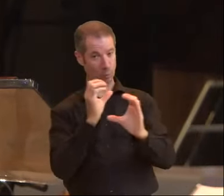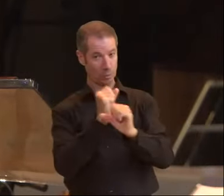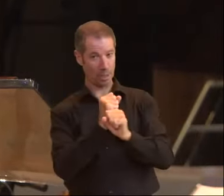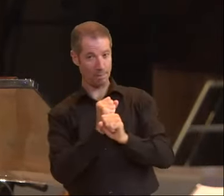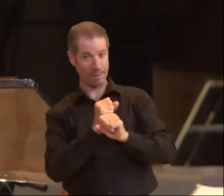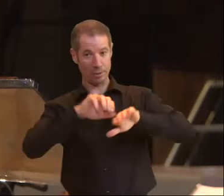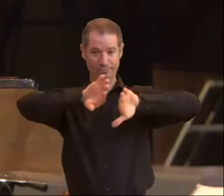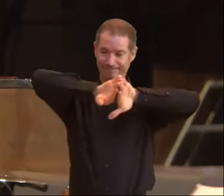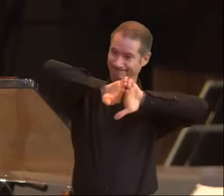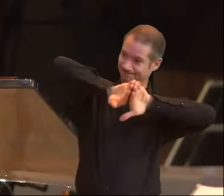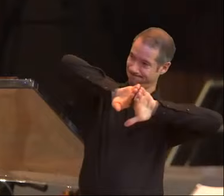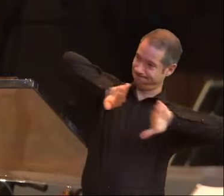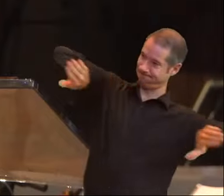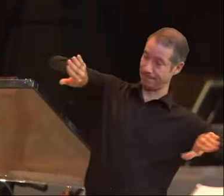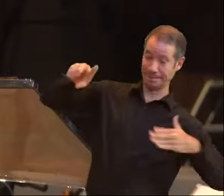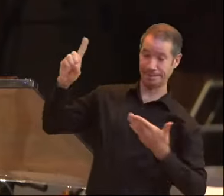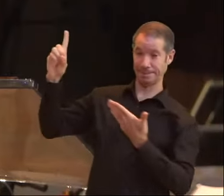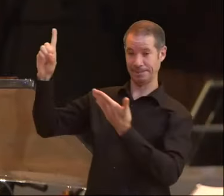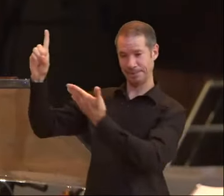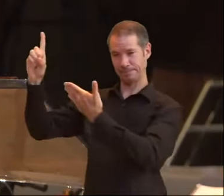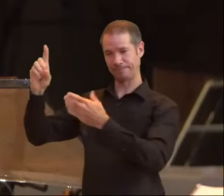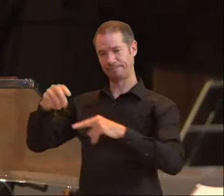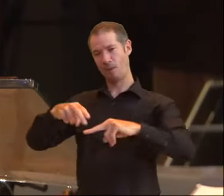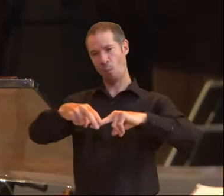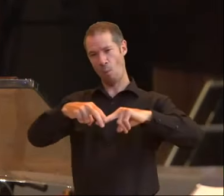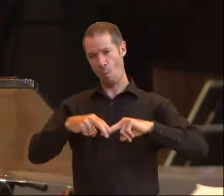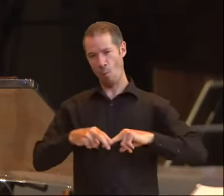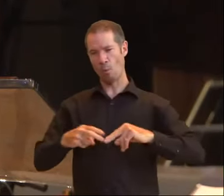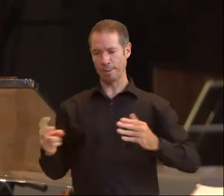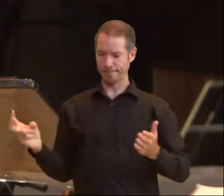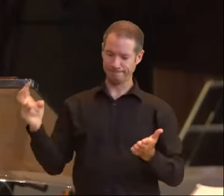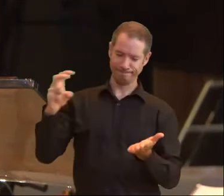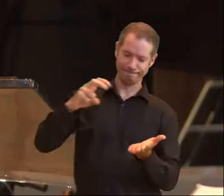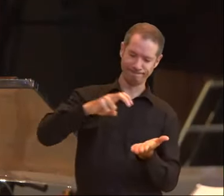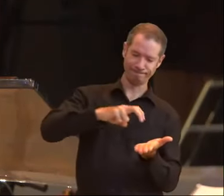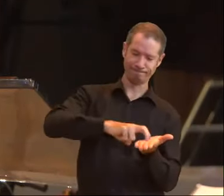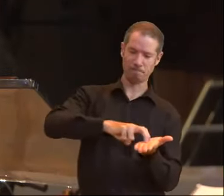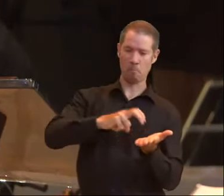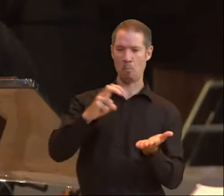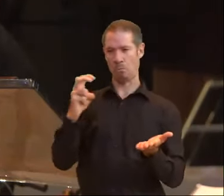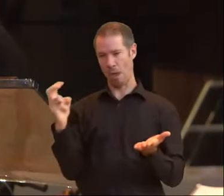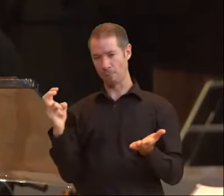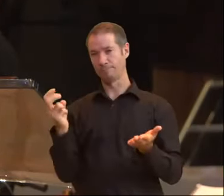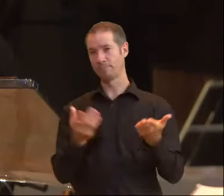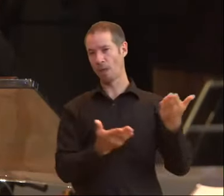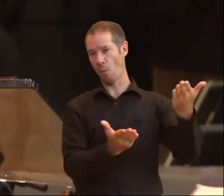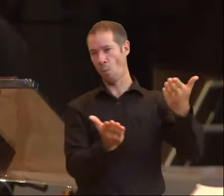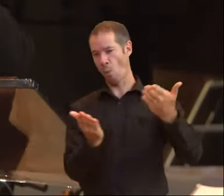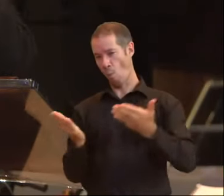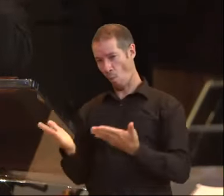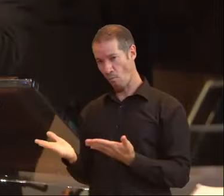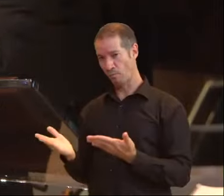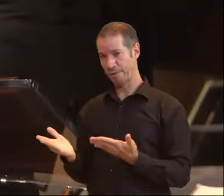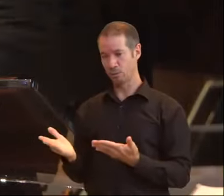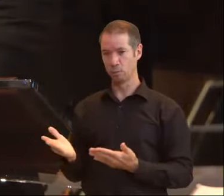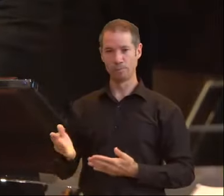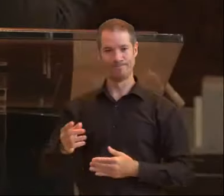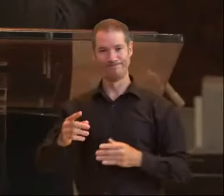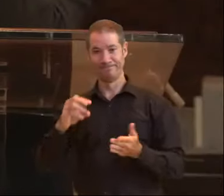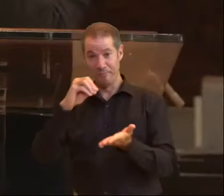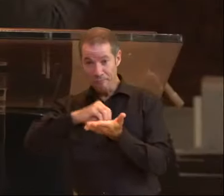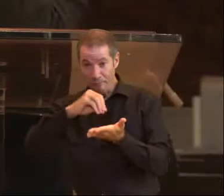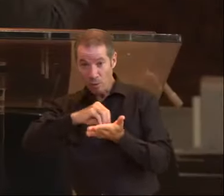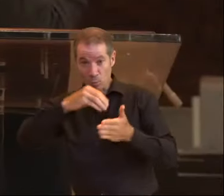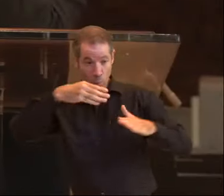ao afastamento de Deus. Por isto, nesta manhã, eu convido você que ainda não entrou por